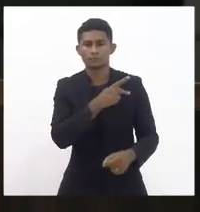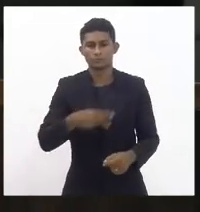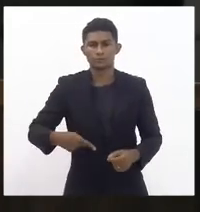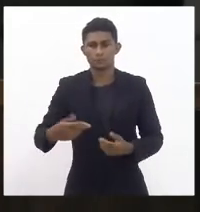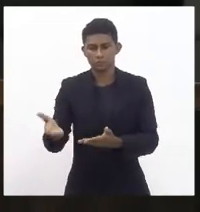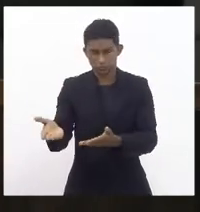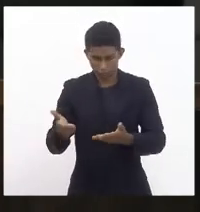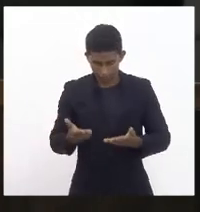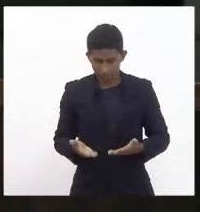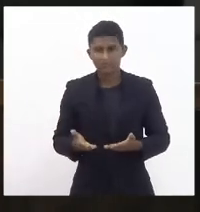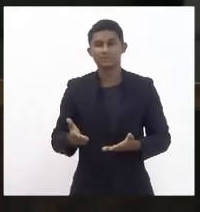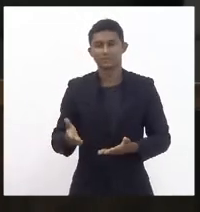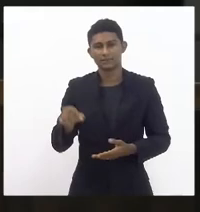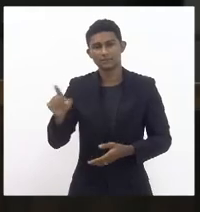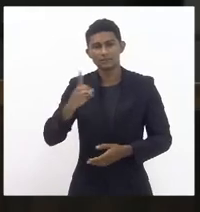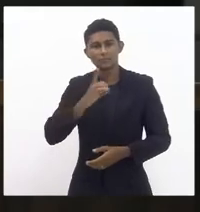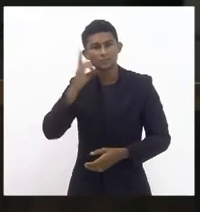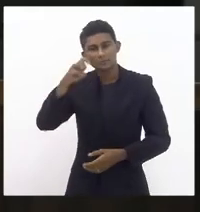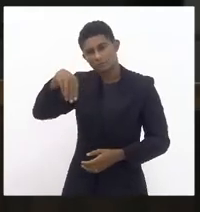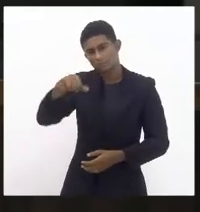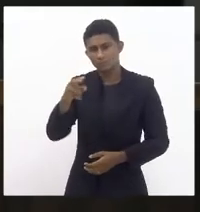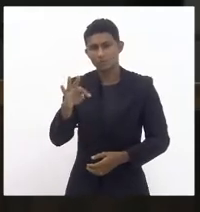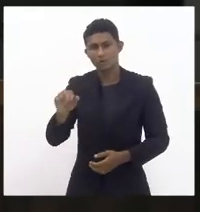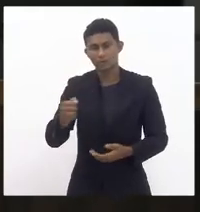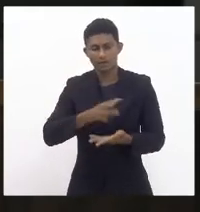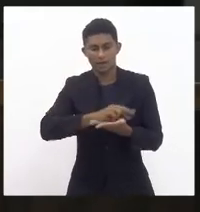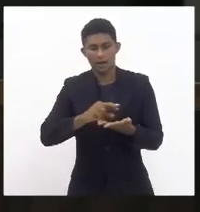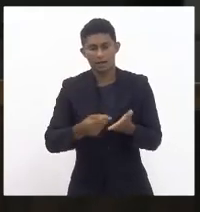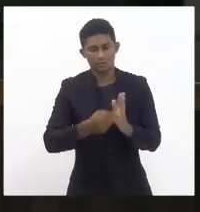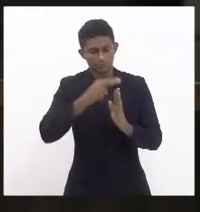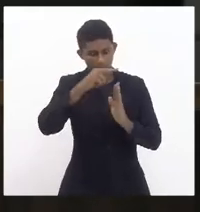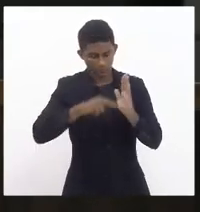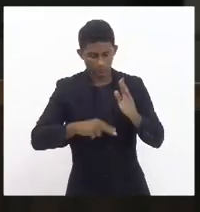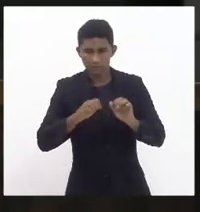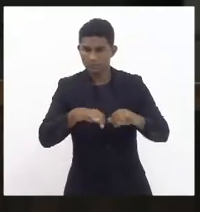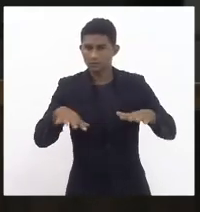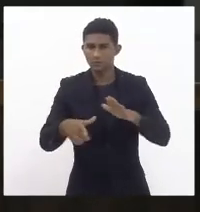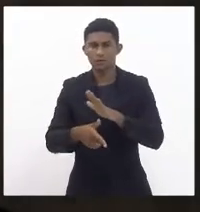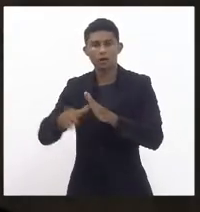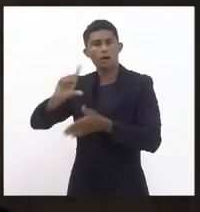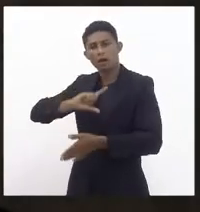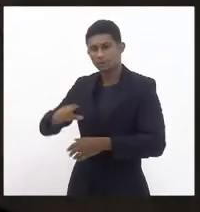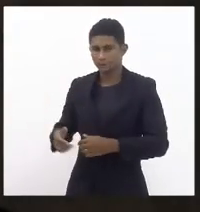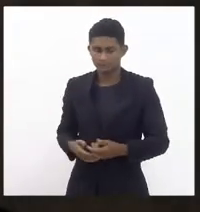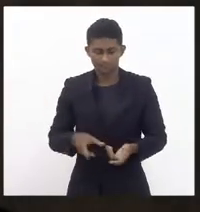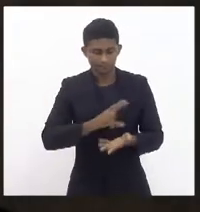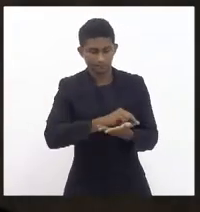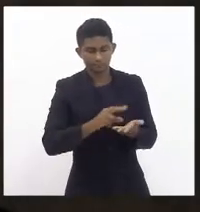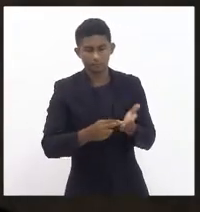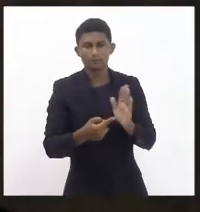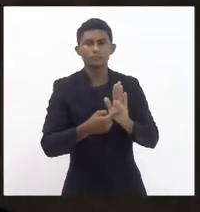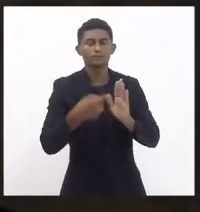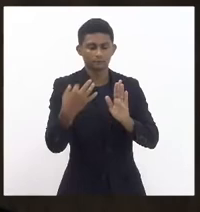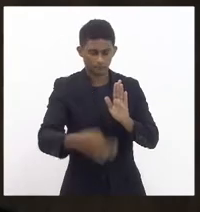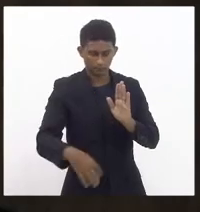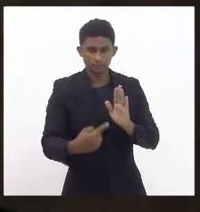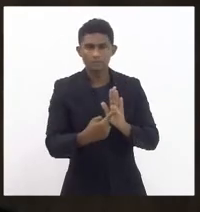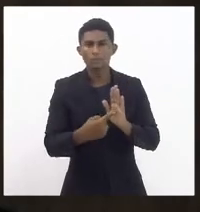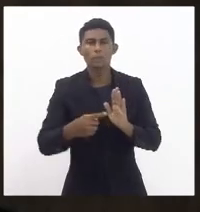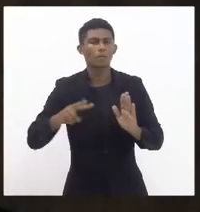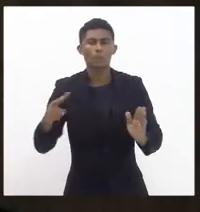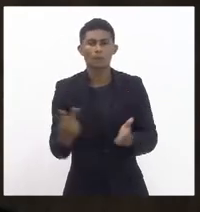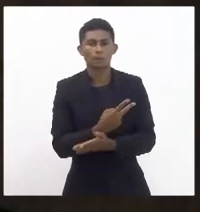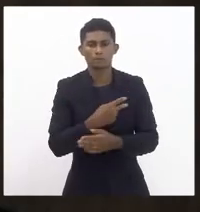convida a deputada Martha Rocha pode ser a leitura da ata da sessão anterior reflete com exatidão o ocorrido na